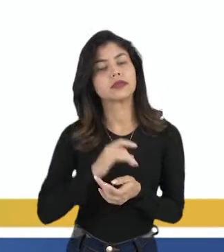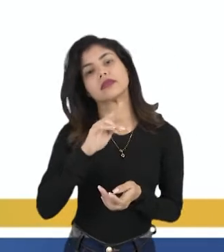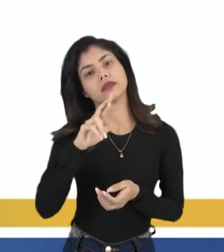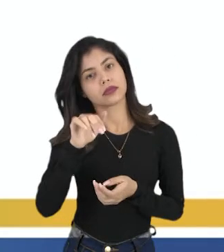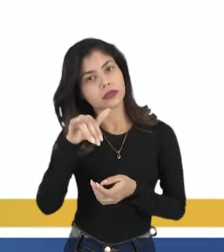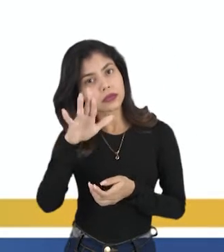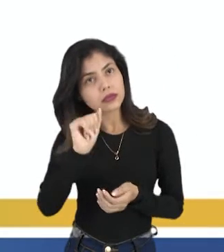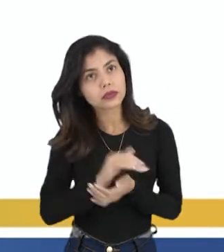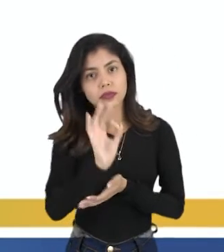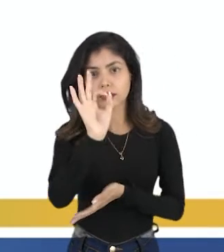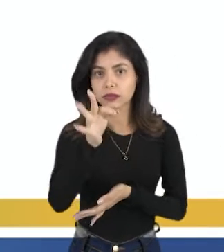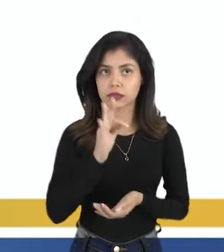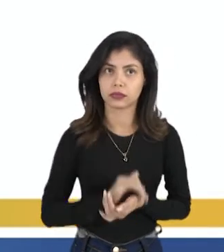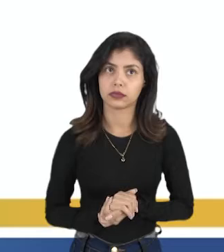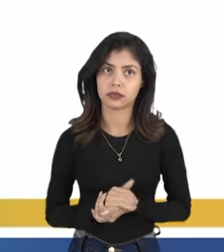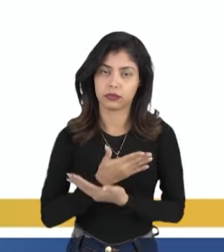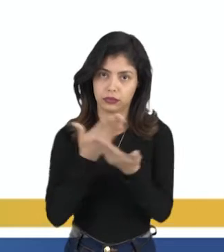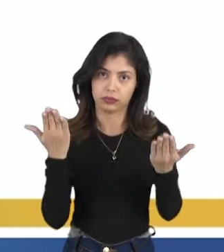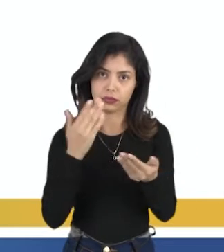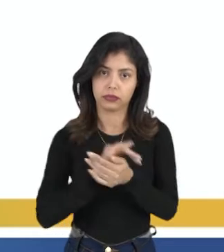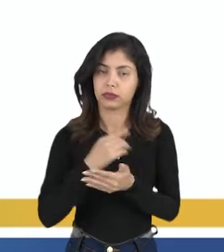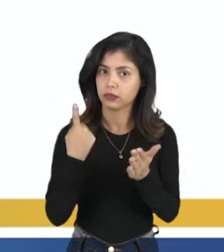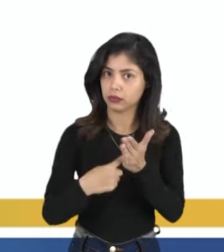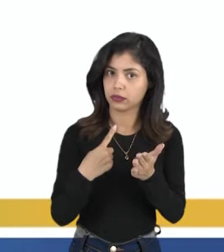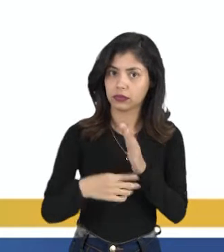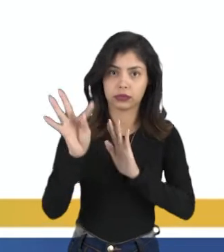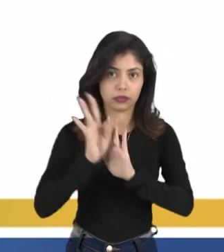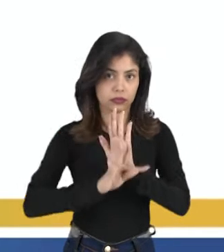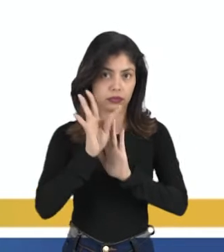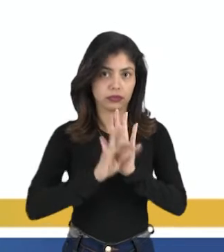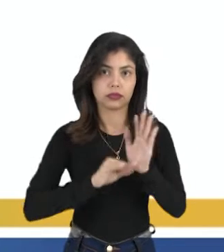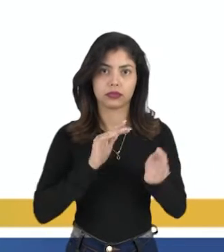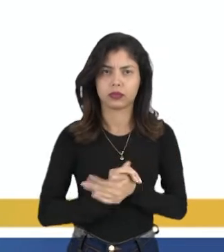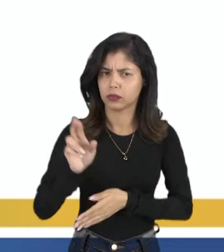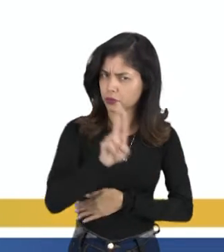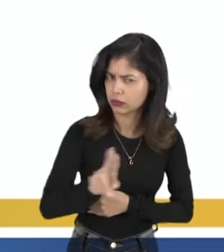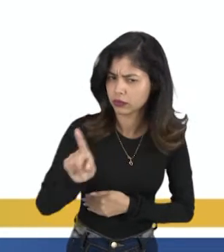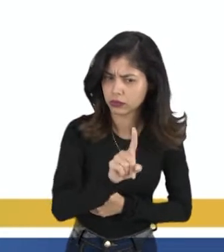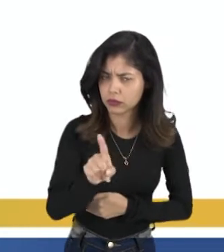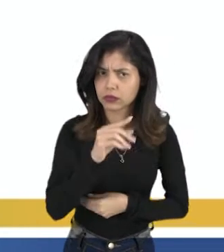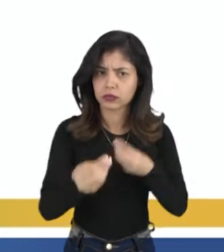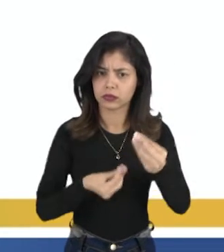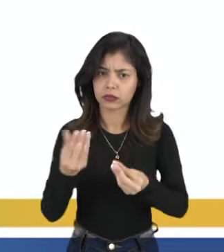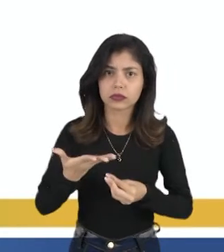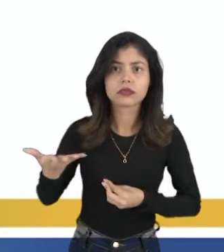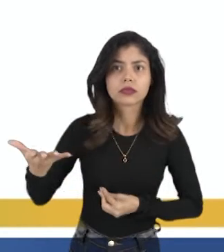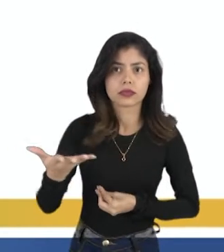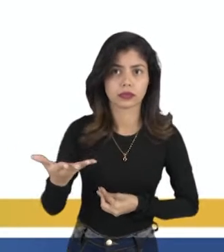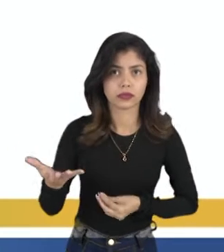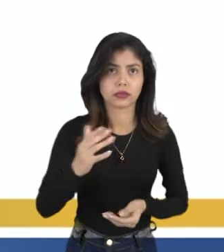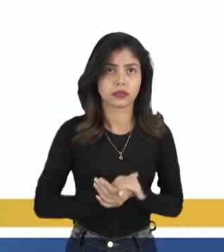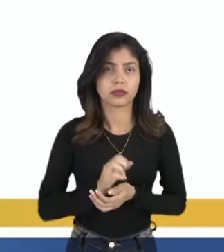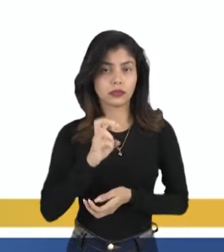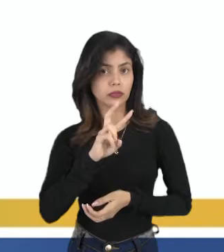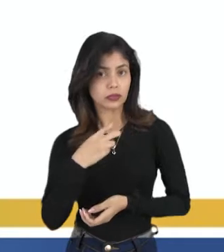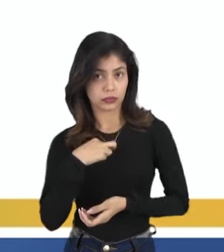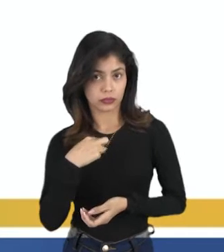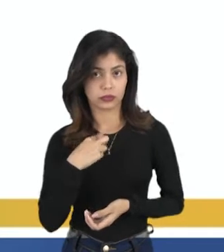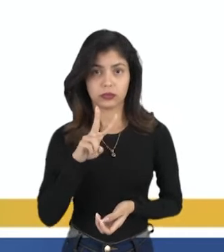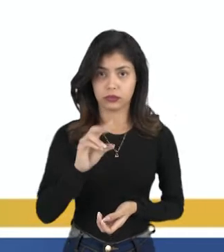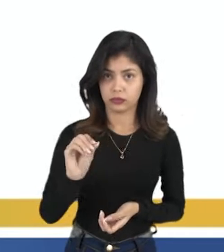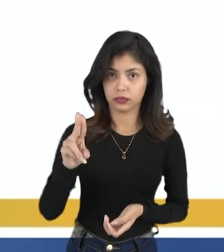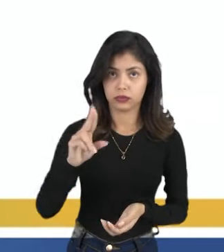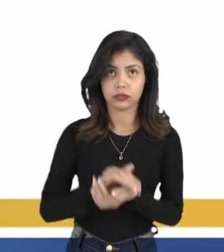alternativa correta estão contidas no texto, ou seja, eu não vou usar o texto como base, eu vou usar o